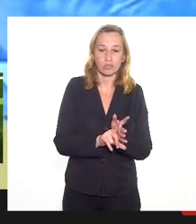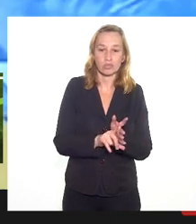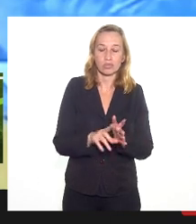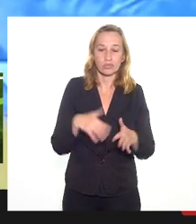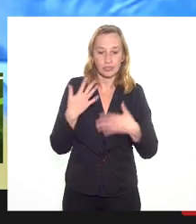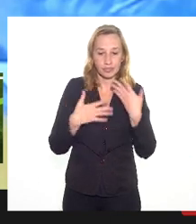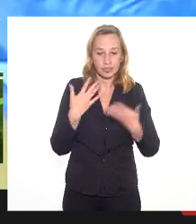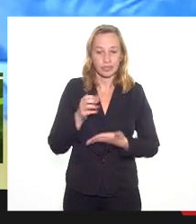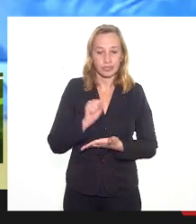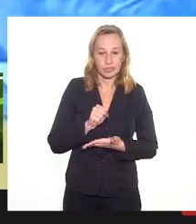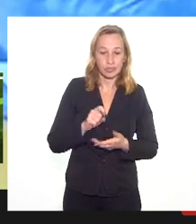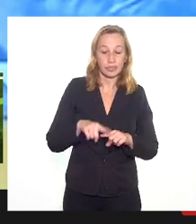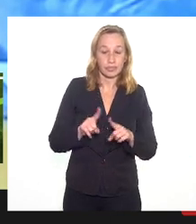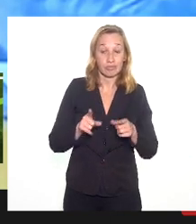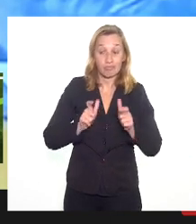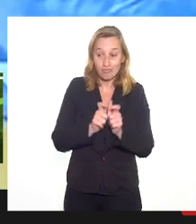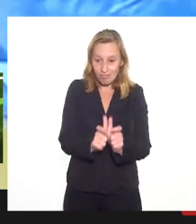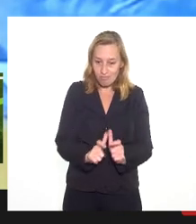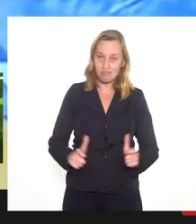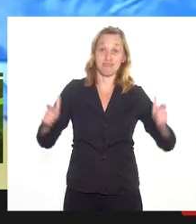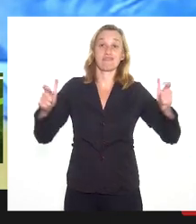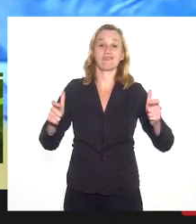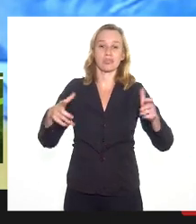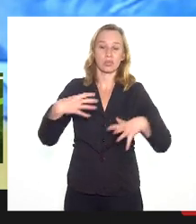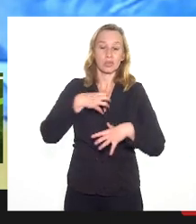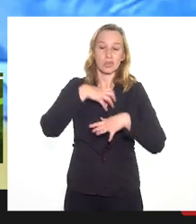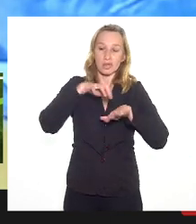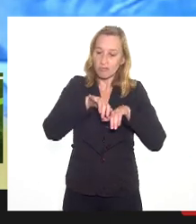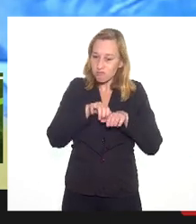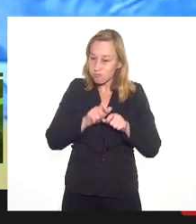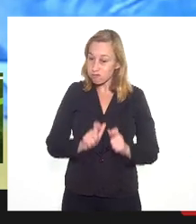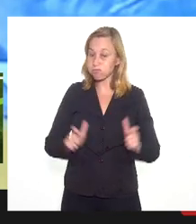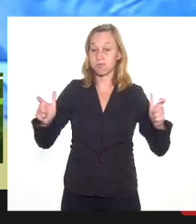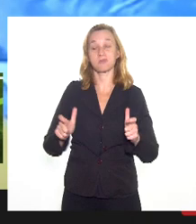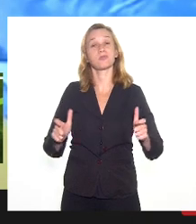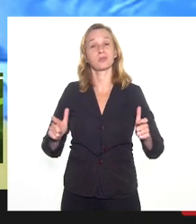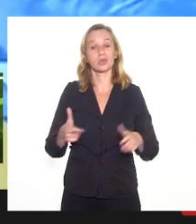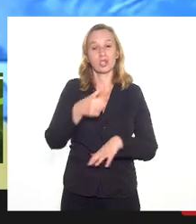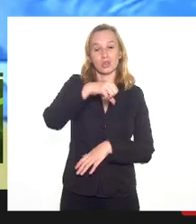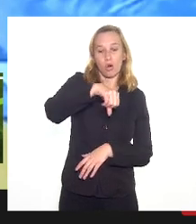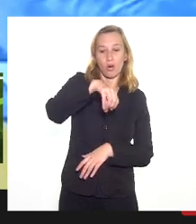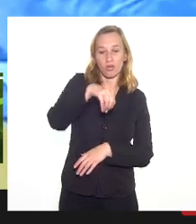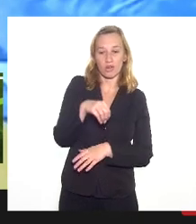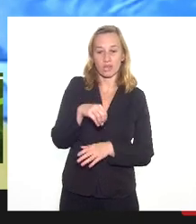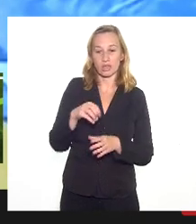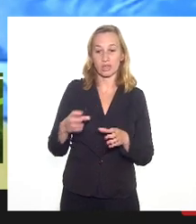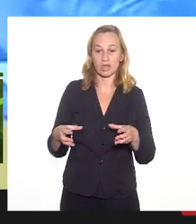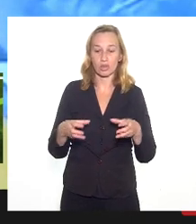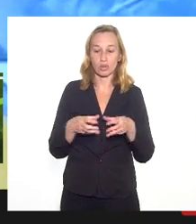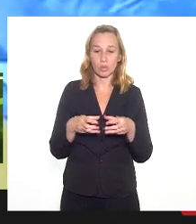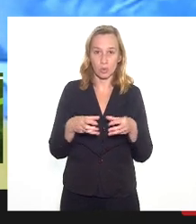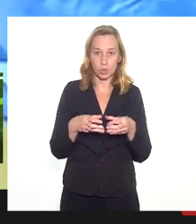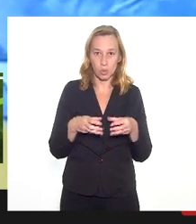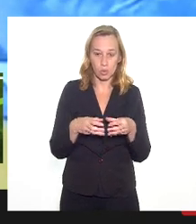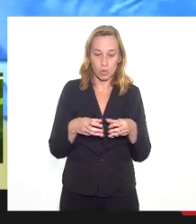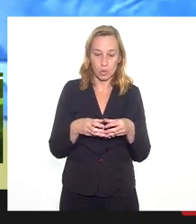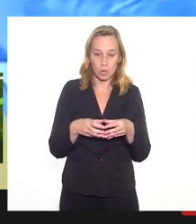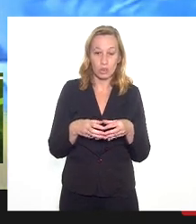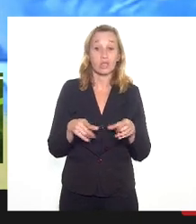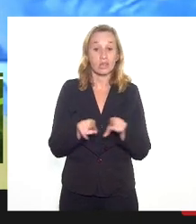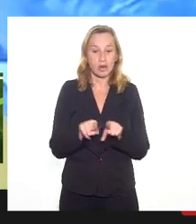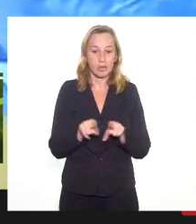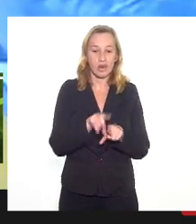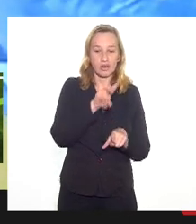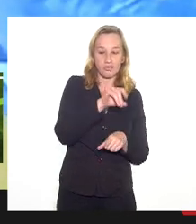sim, mas ele é gigantesco, no sentido que ele vai abranger, no mínimo, 90 comunidades, núcleos e vilas de